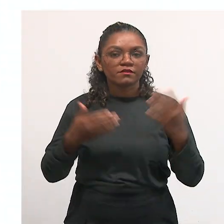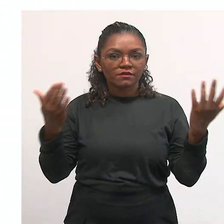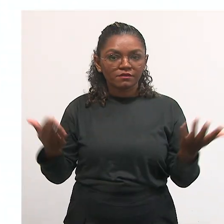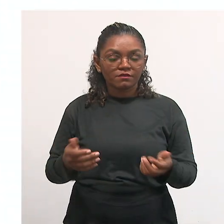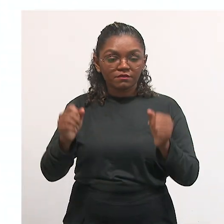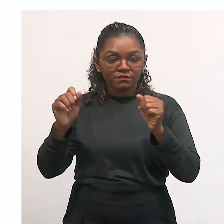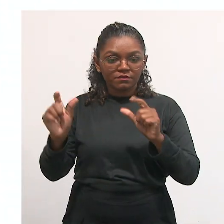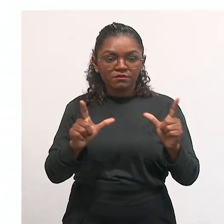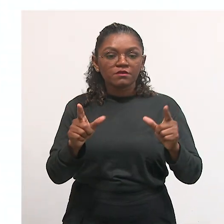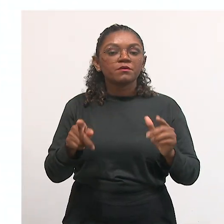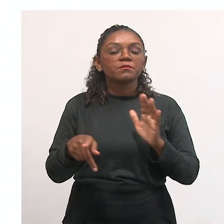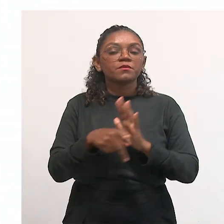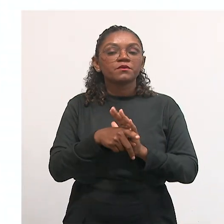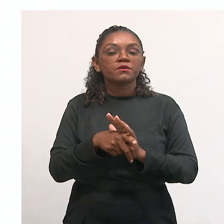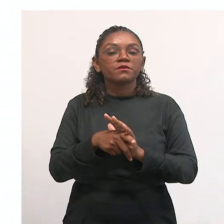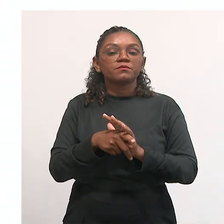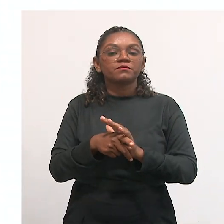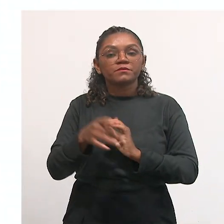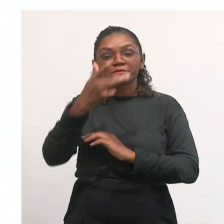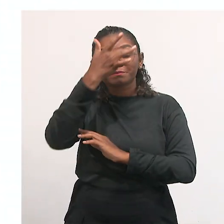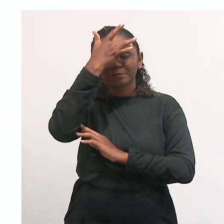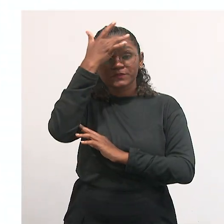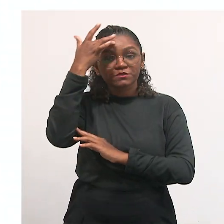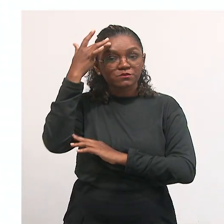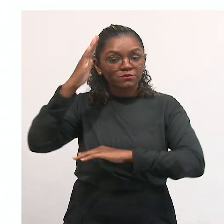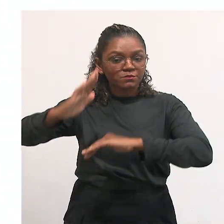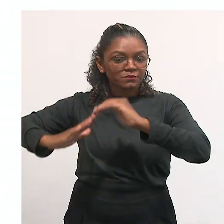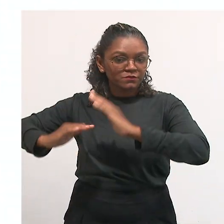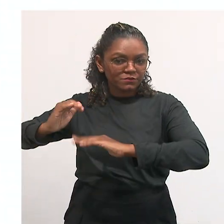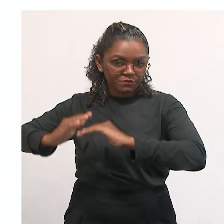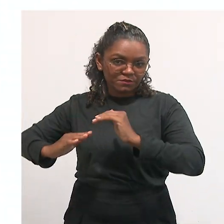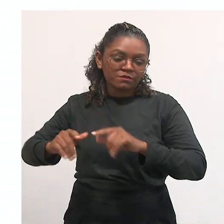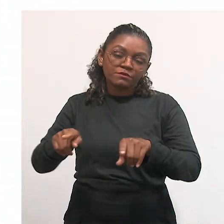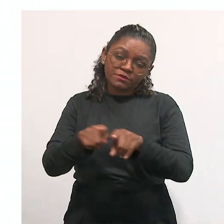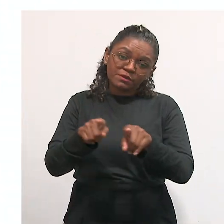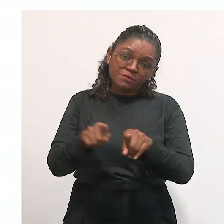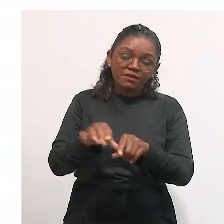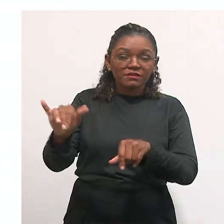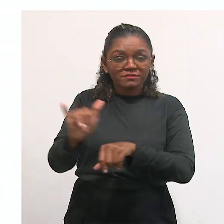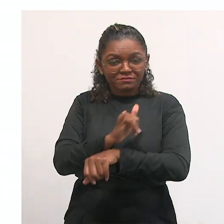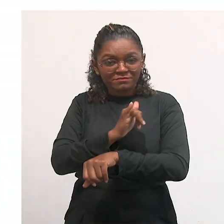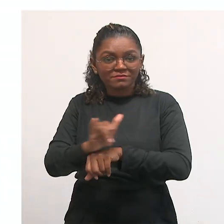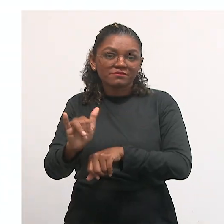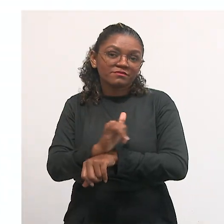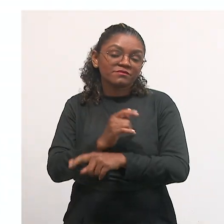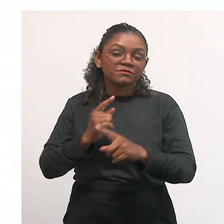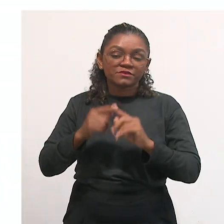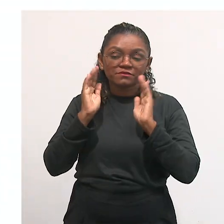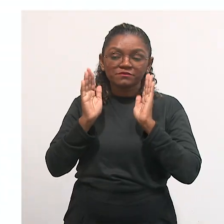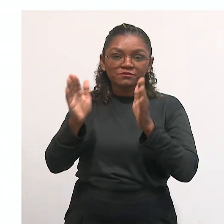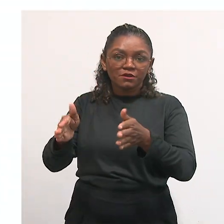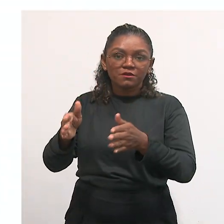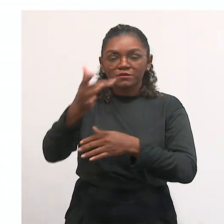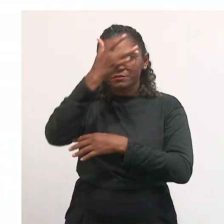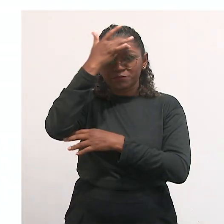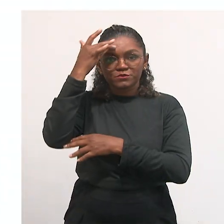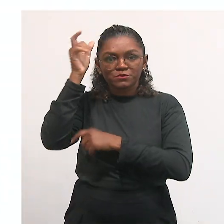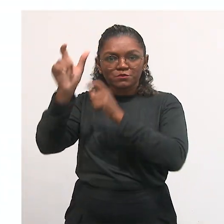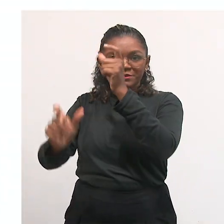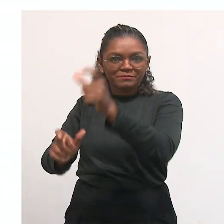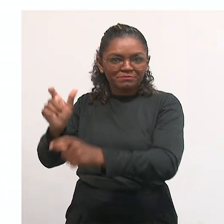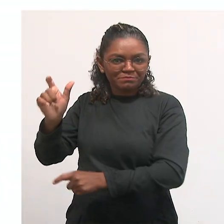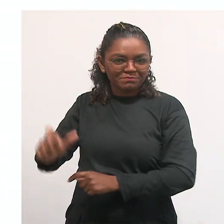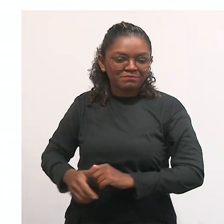área delicada, né? E uma área totalmente estratégica, né? Porque é a área que trata diretamente com as pessoas, né? Então essa área